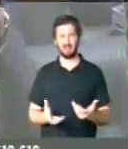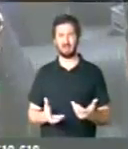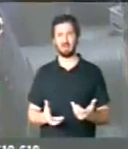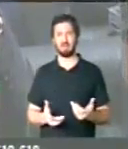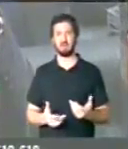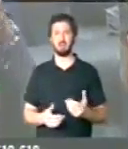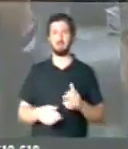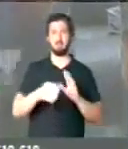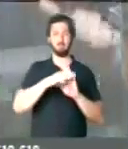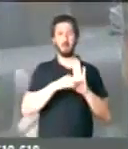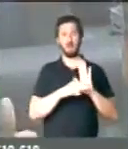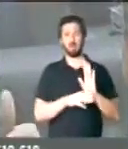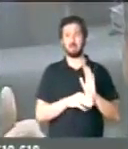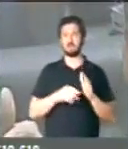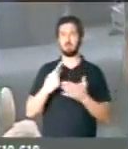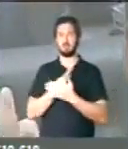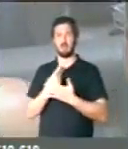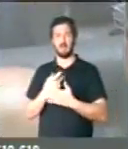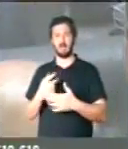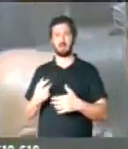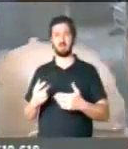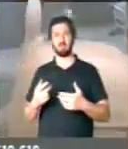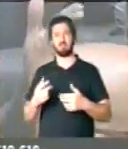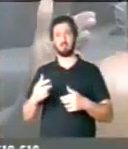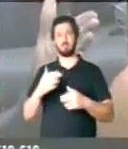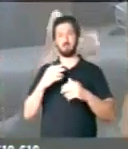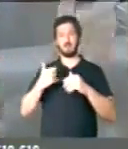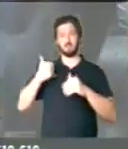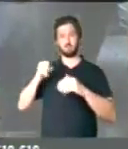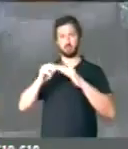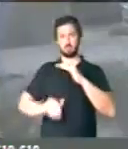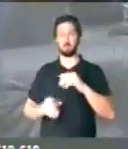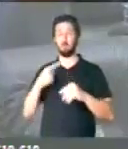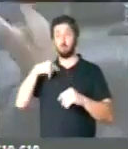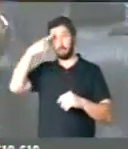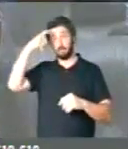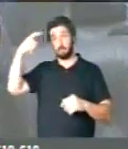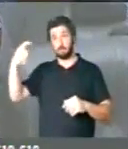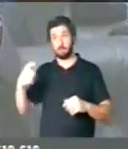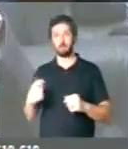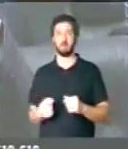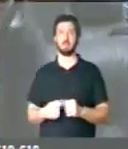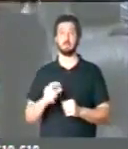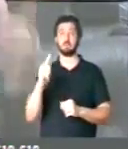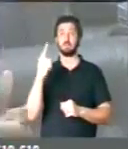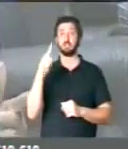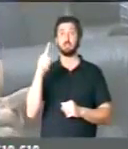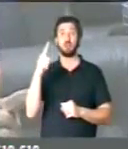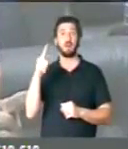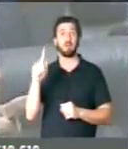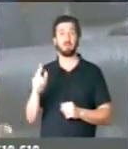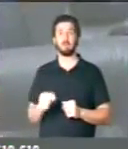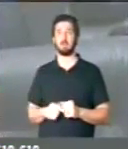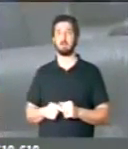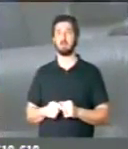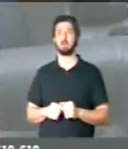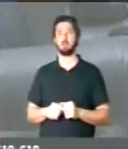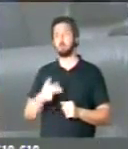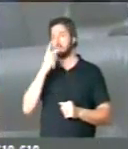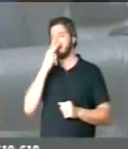programações impróprias para certas idades. Fez-se uma verdadeira violência à geografia. É como